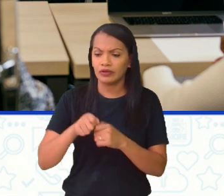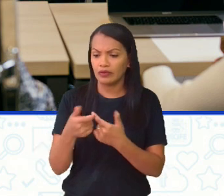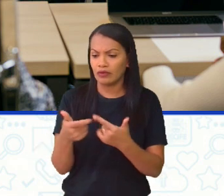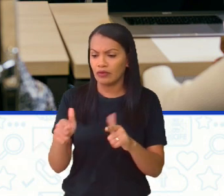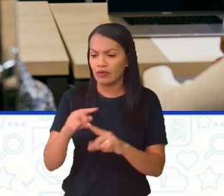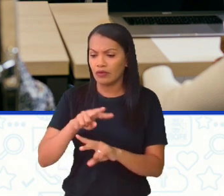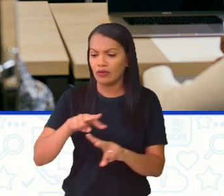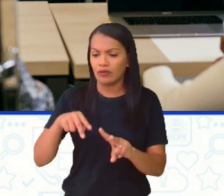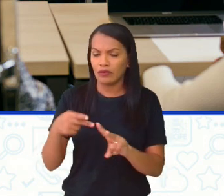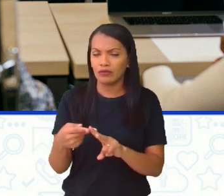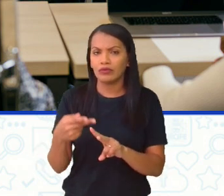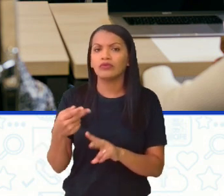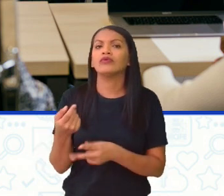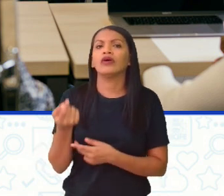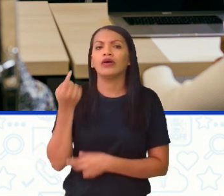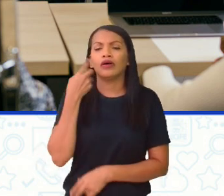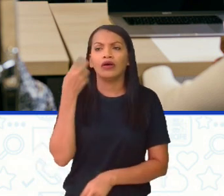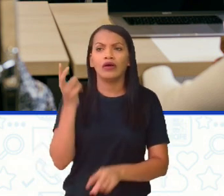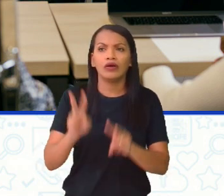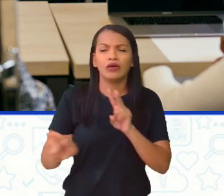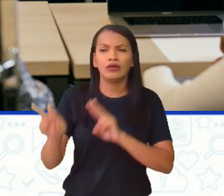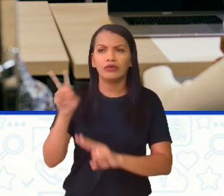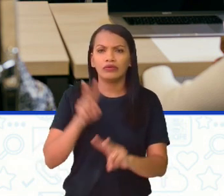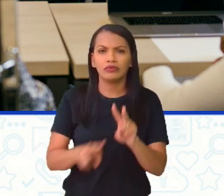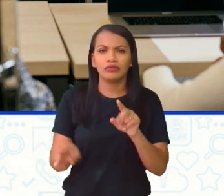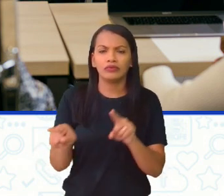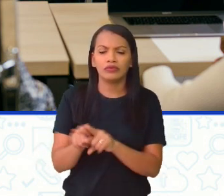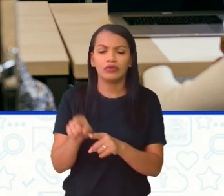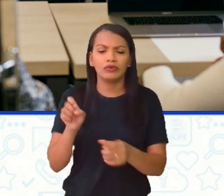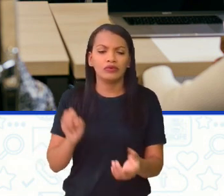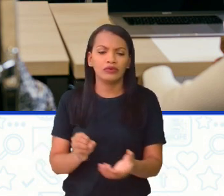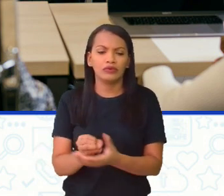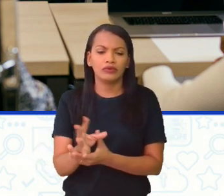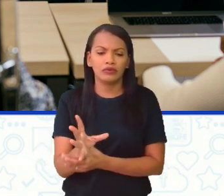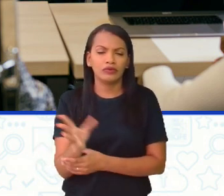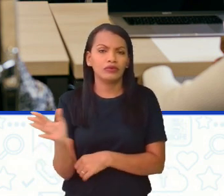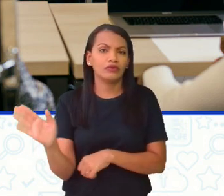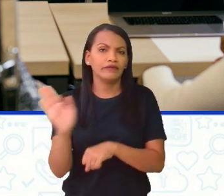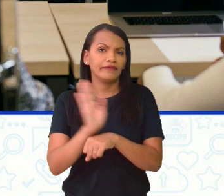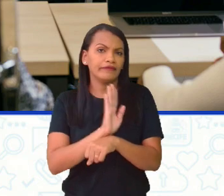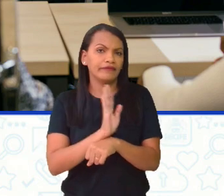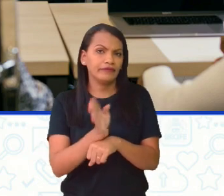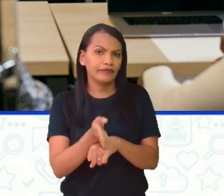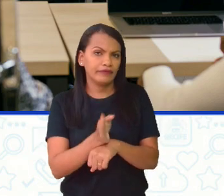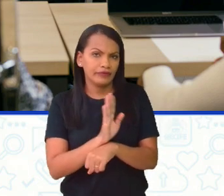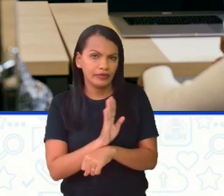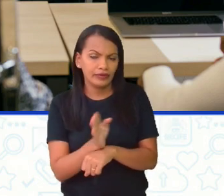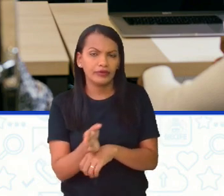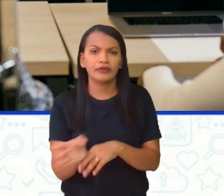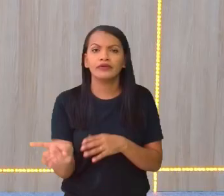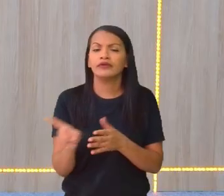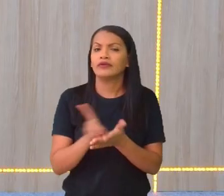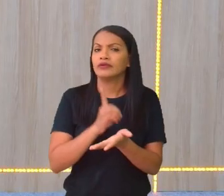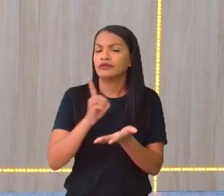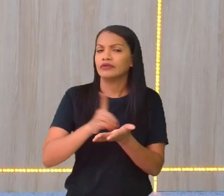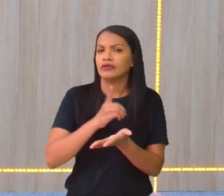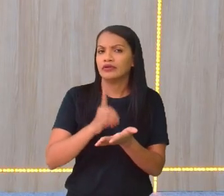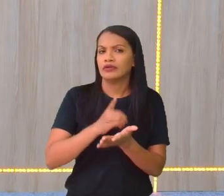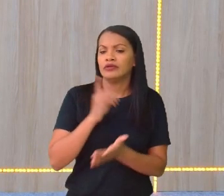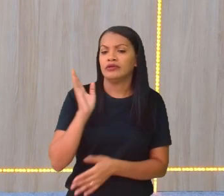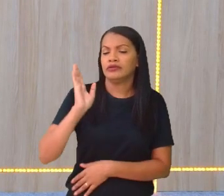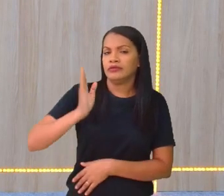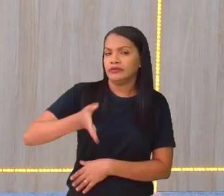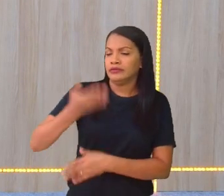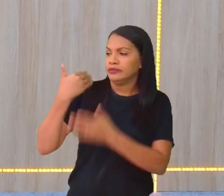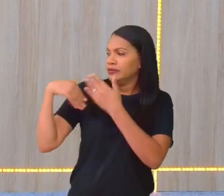como audiovisuais, como retroprojetor, filmes, slides, CDs, não é? Que isso aí já ficou